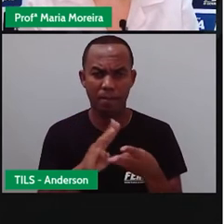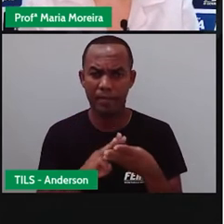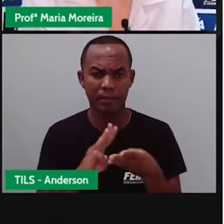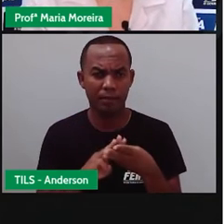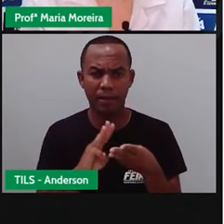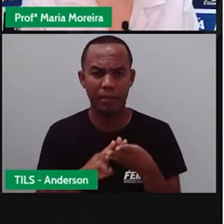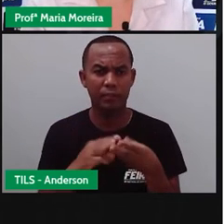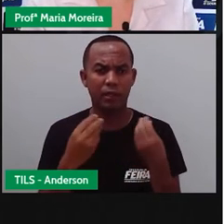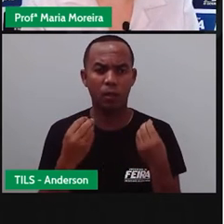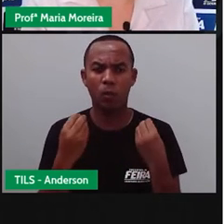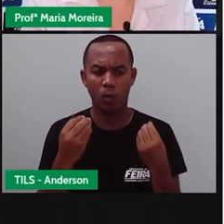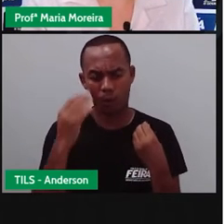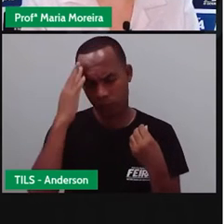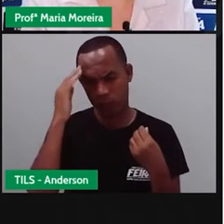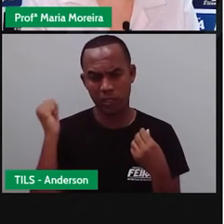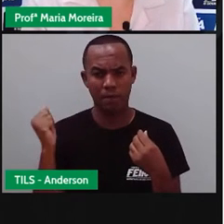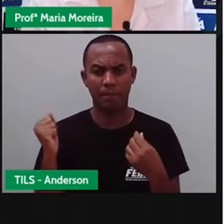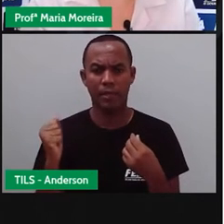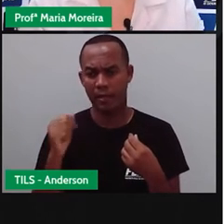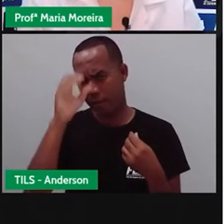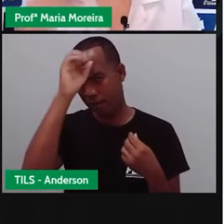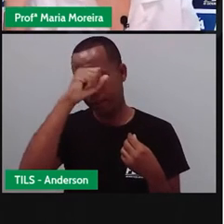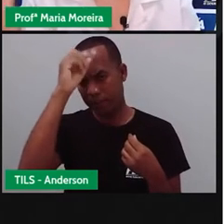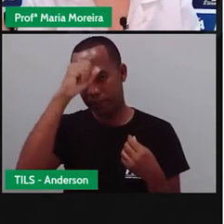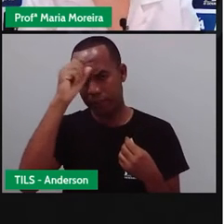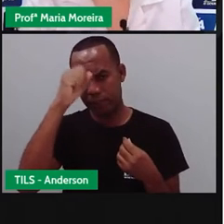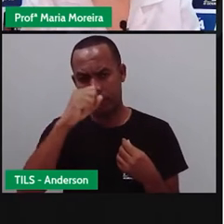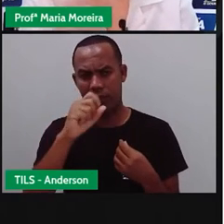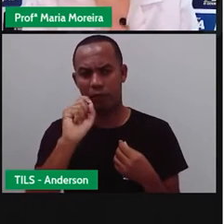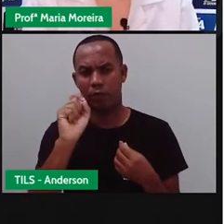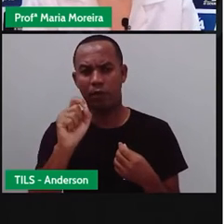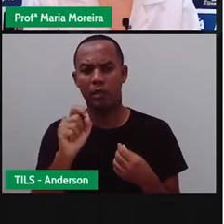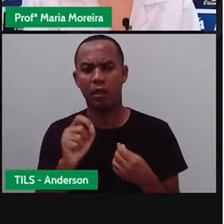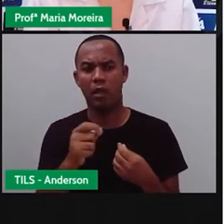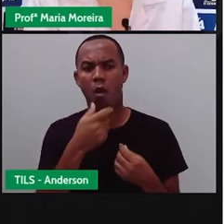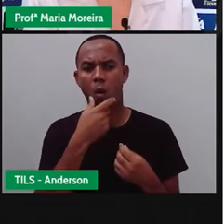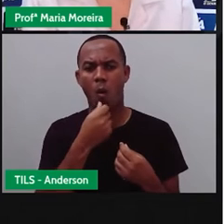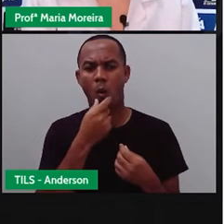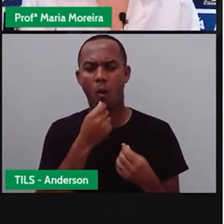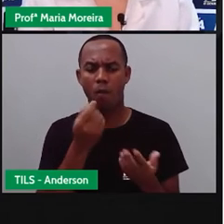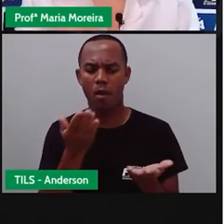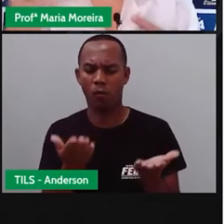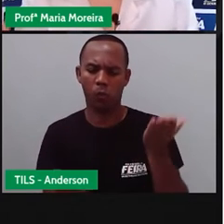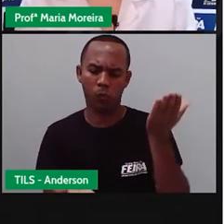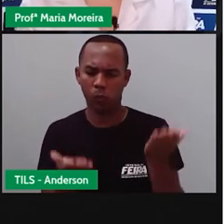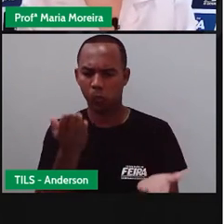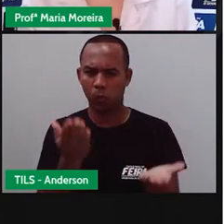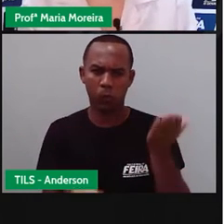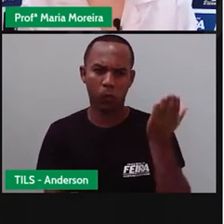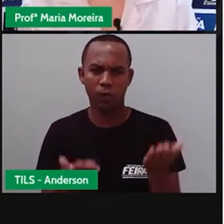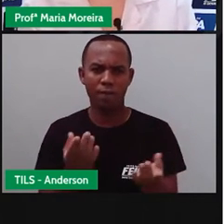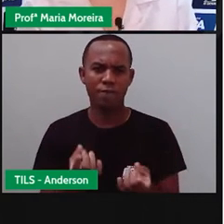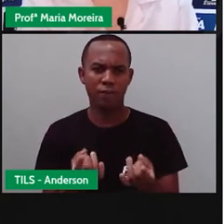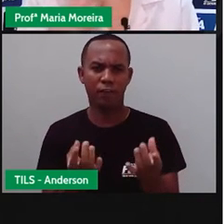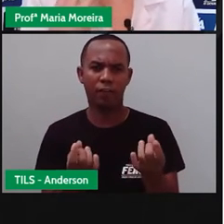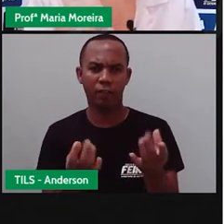como é que a gente vai saber é isso ao feirante lá ele utiliza né tanto para ler para passar um troco